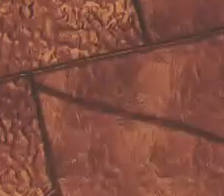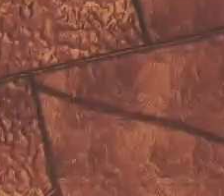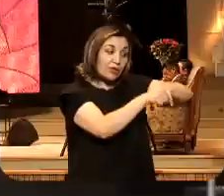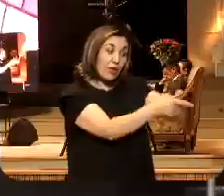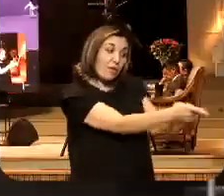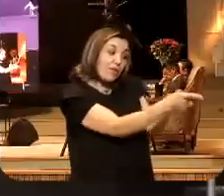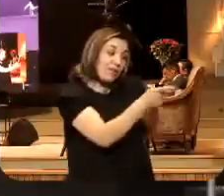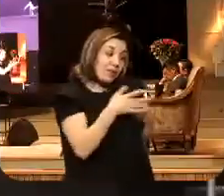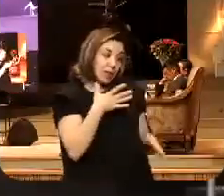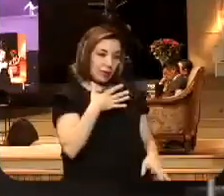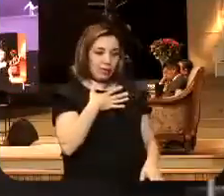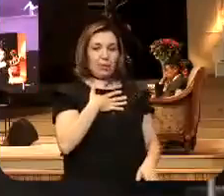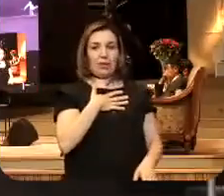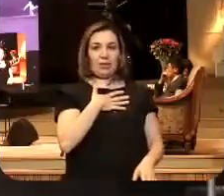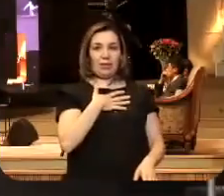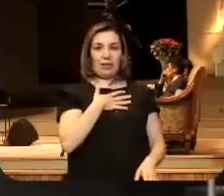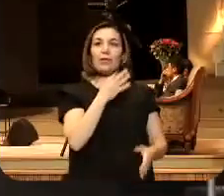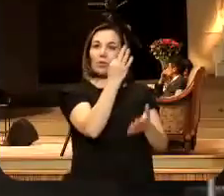me visitaram.